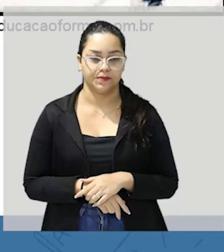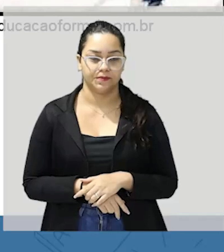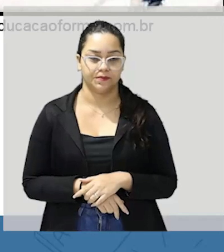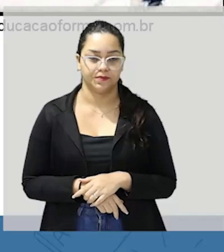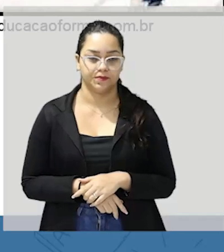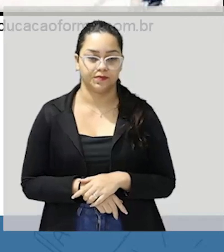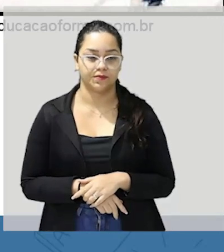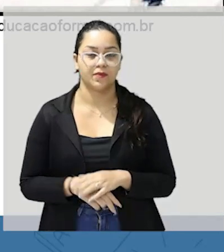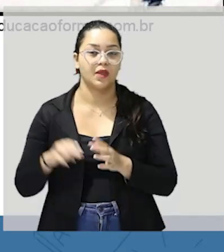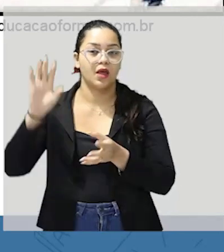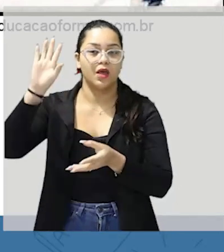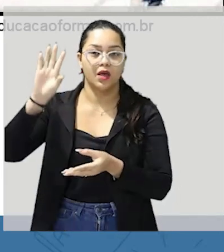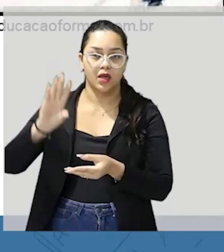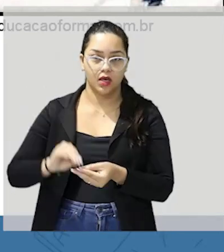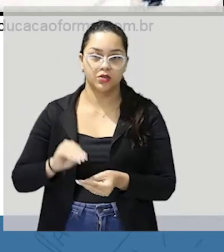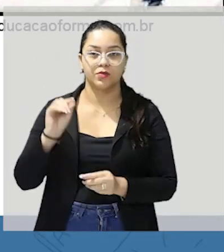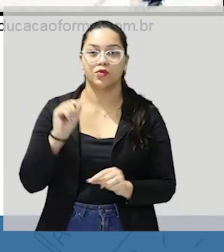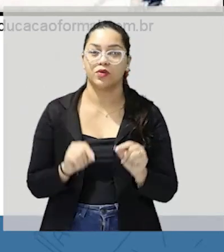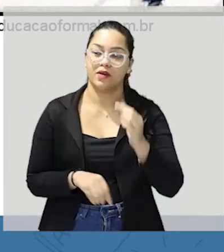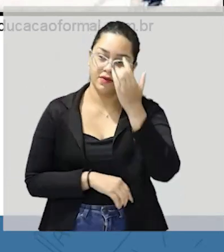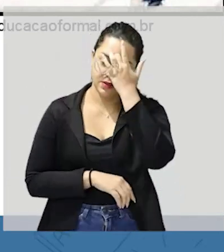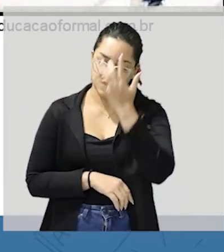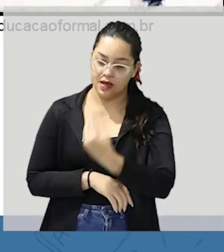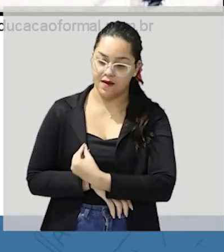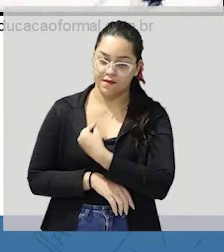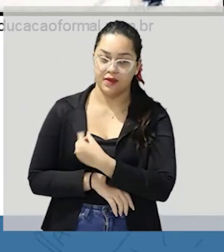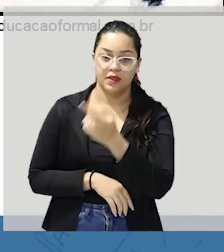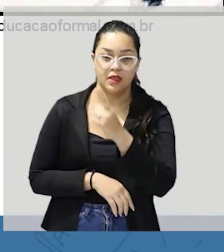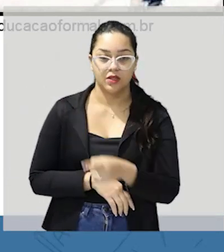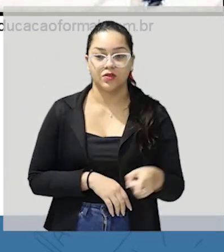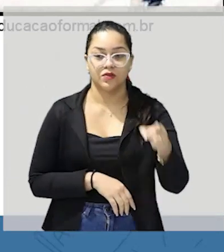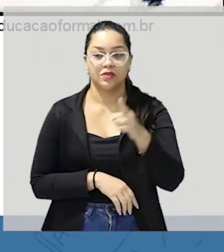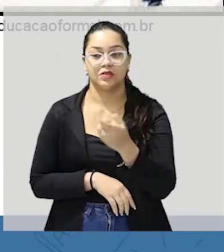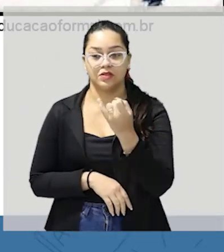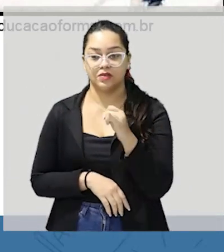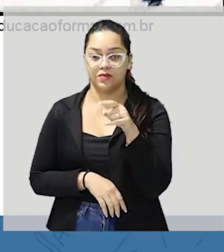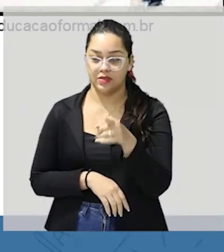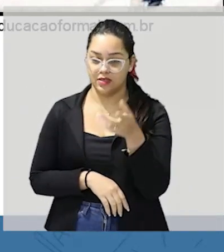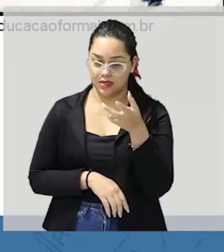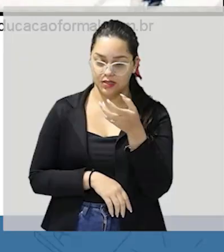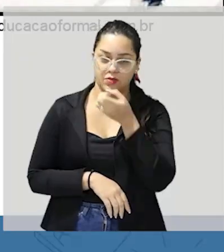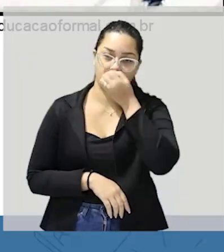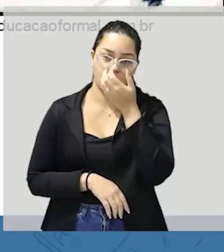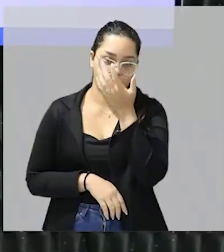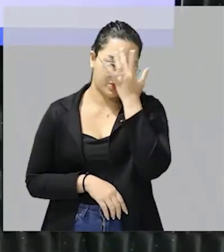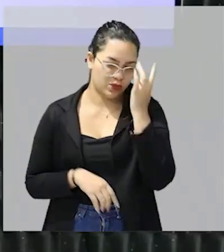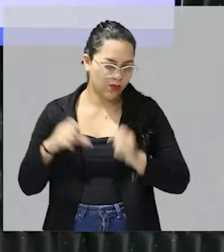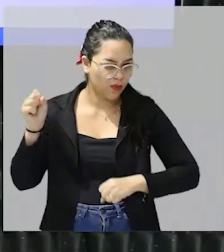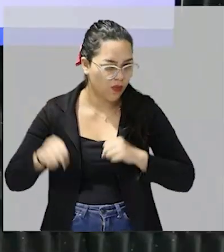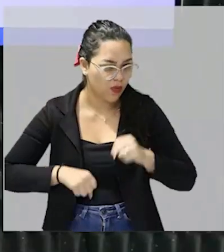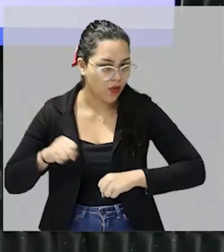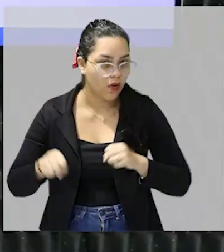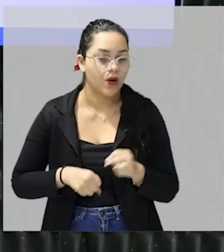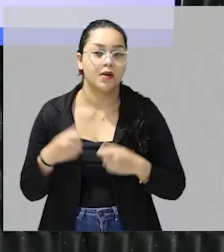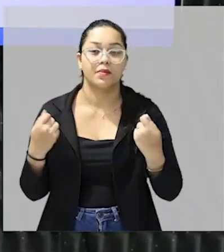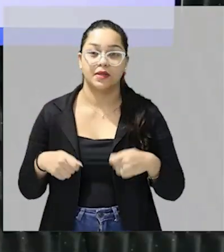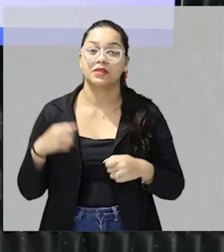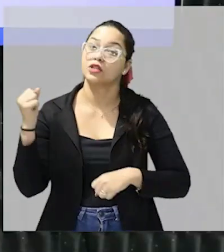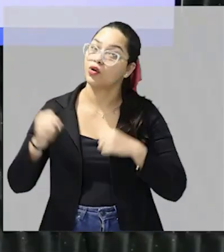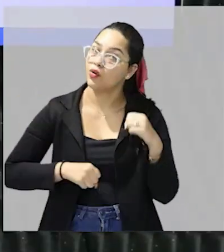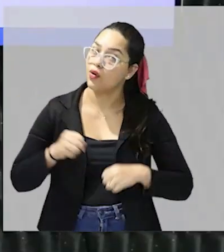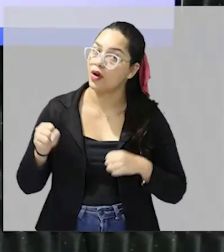utilizado. Resumindo tudo isso aqui, facilitando a vida de vocês, se você quer ser um bom corredor, você deve